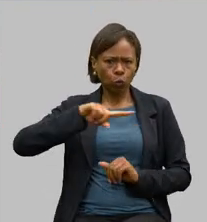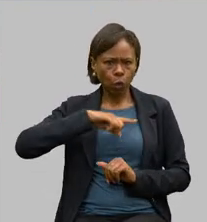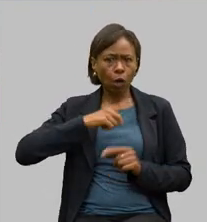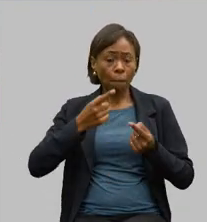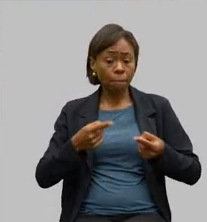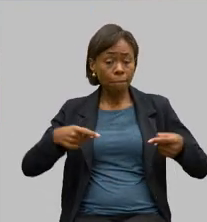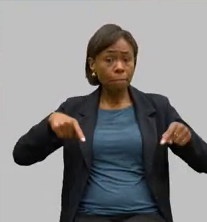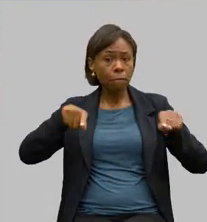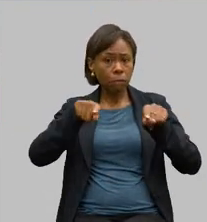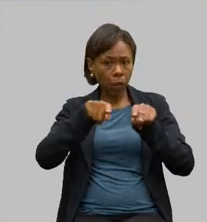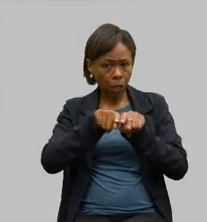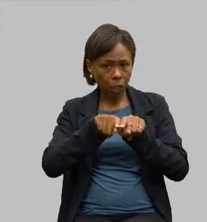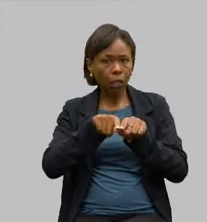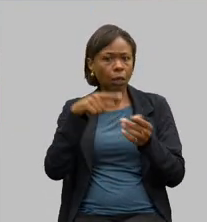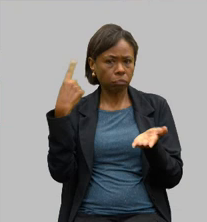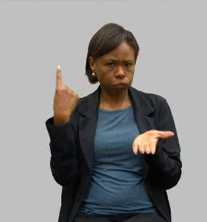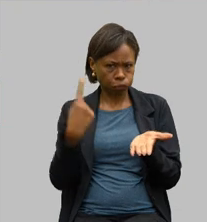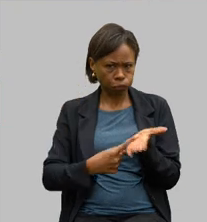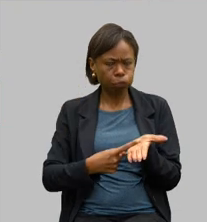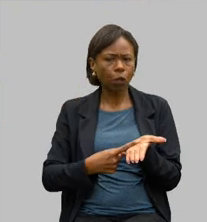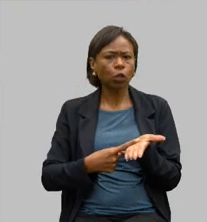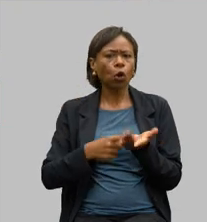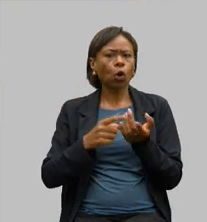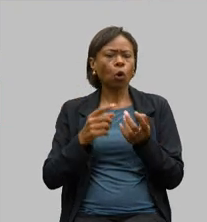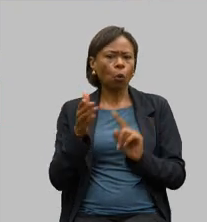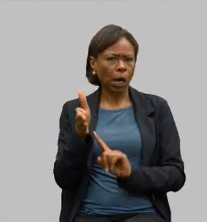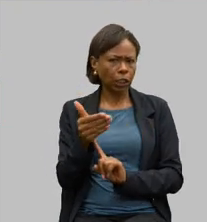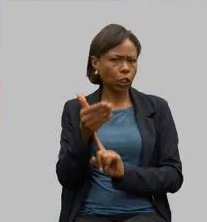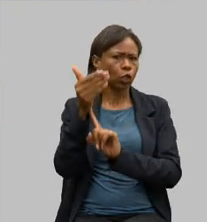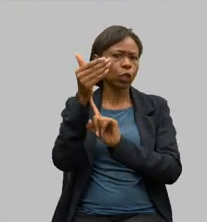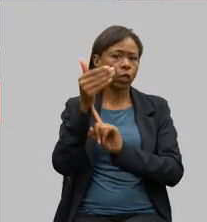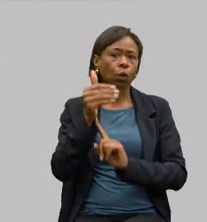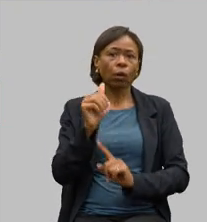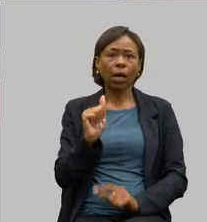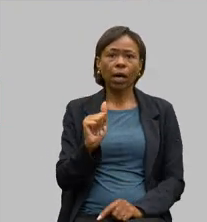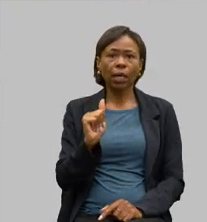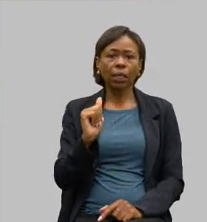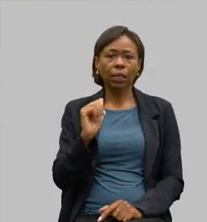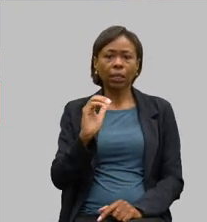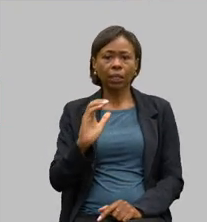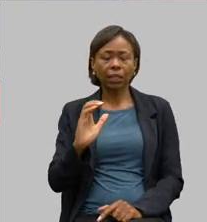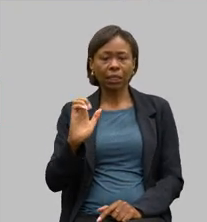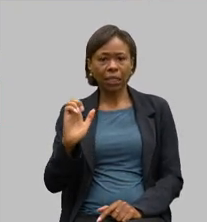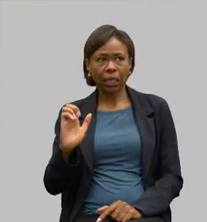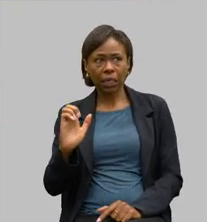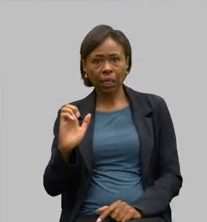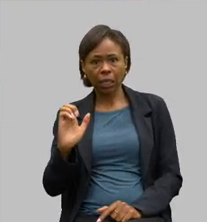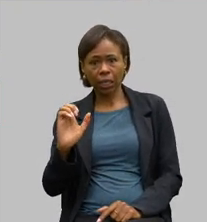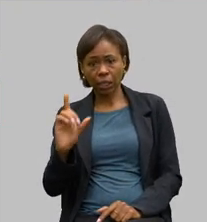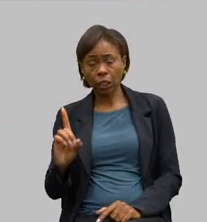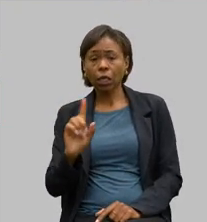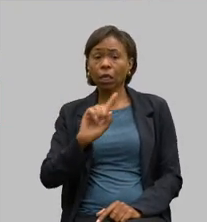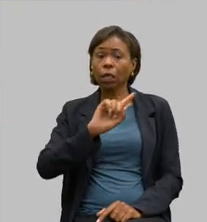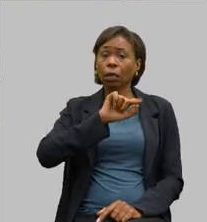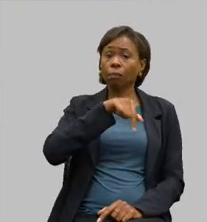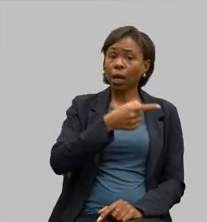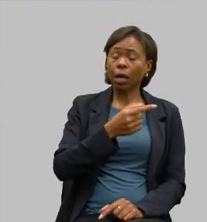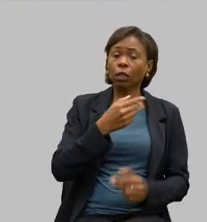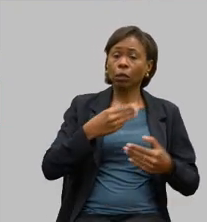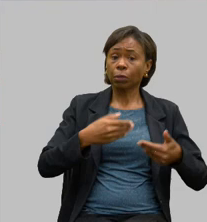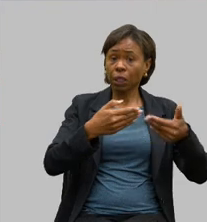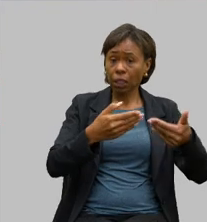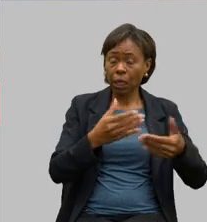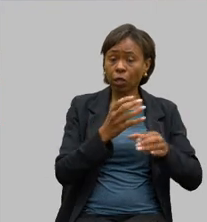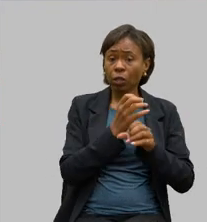lá com a tecnologia a sub de tecnologia com a sed eh com a com a fazenda e arrumaram um um negócio lá um